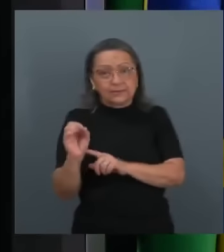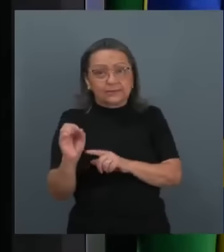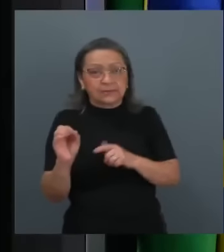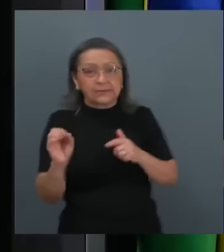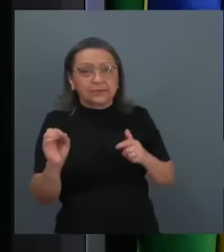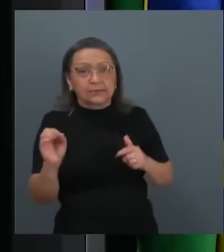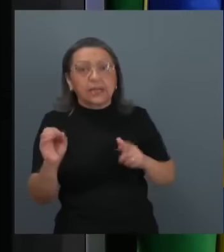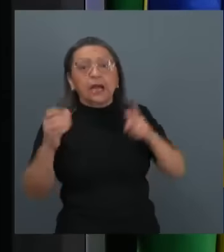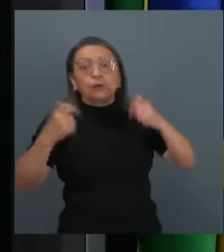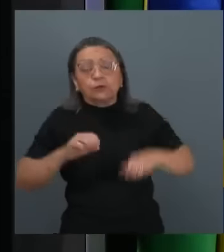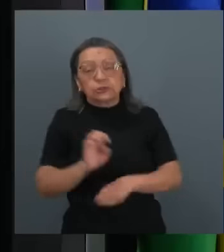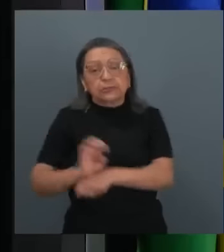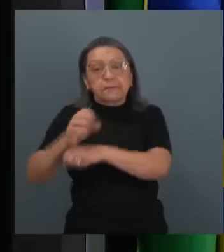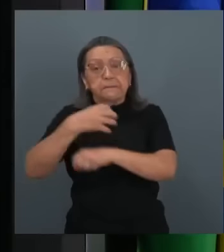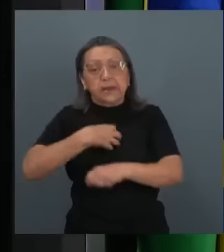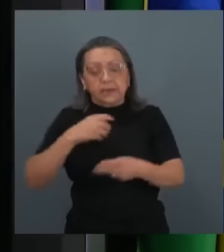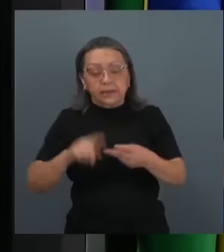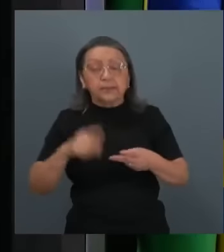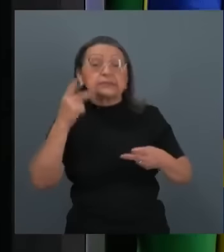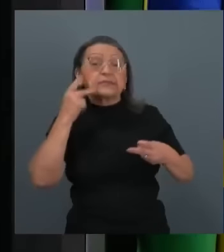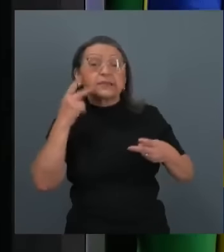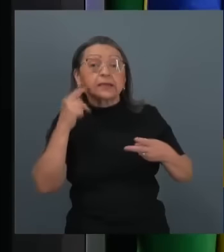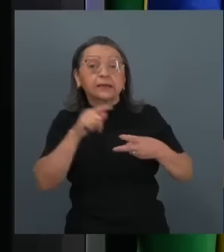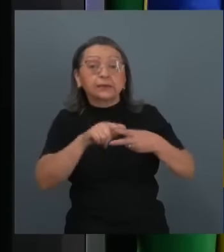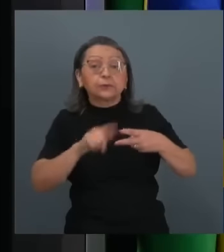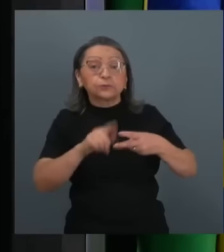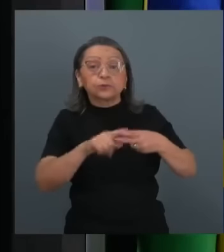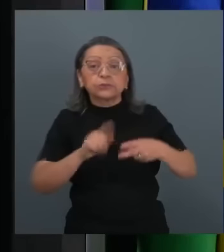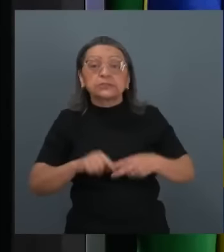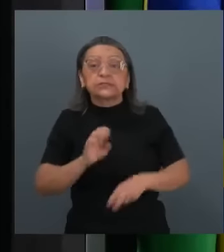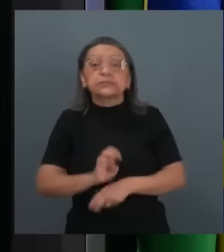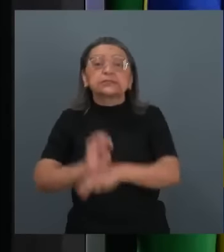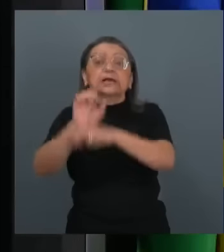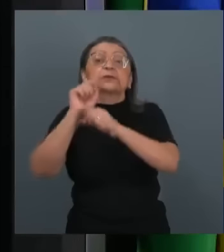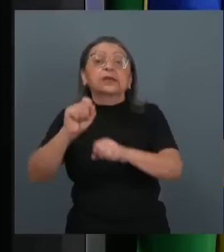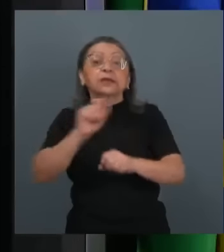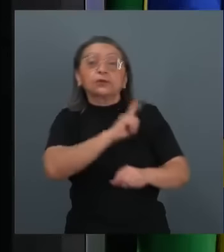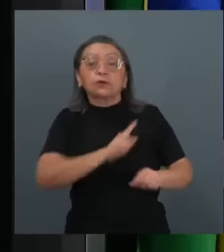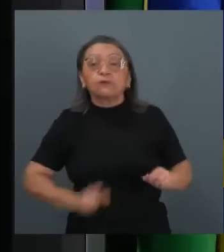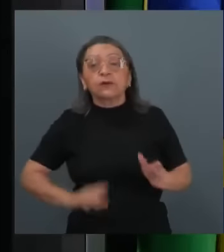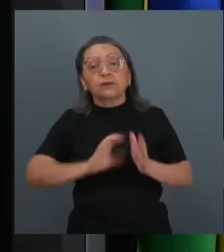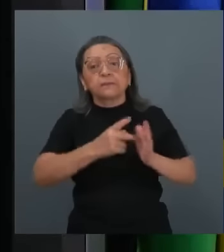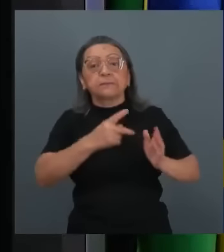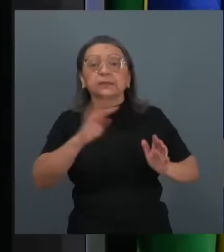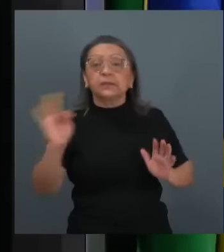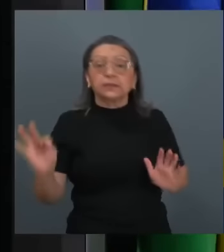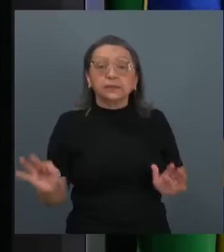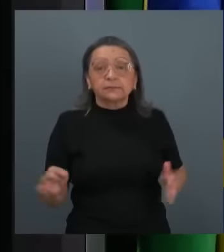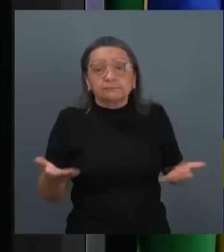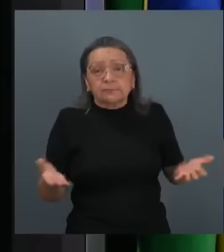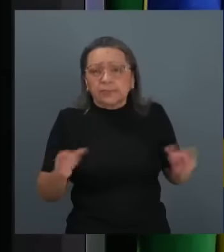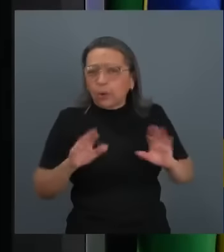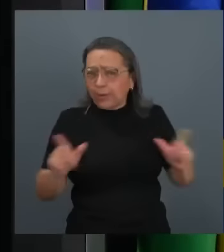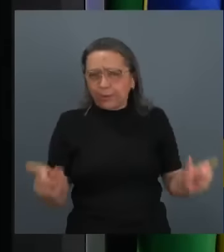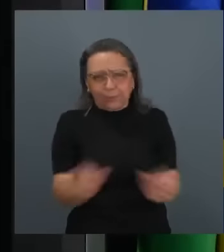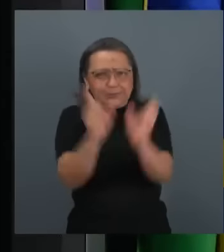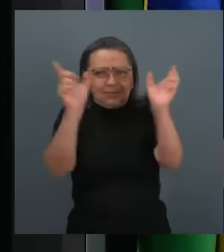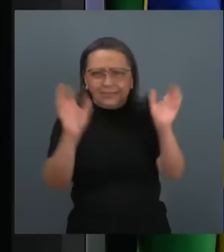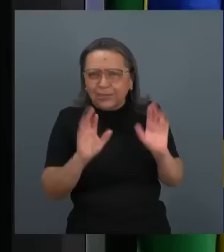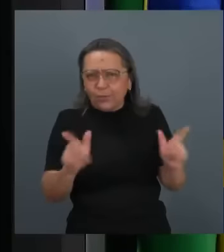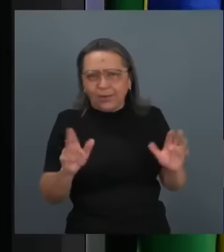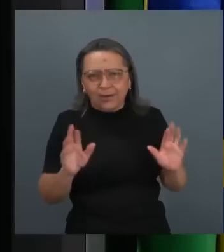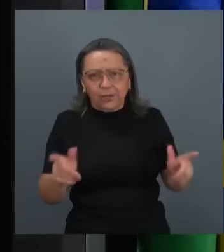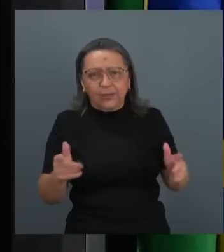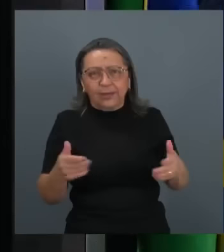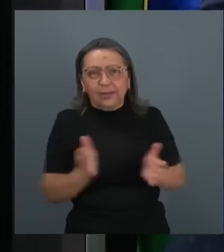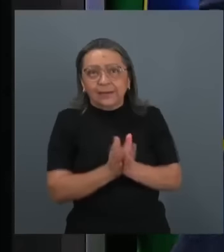estão na Bahia e no Ceará, que são estados administrados por quem? Pelo PT. Isso não é coincidência, senhor presidente.